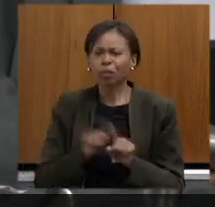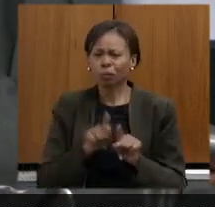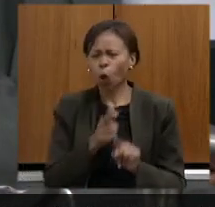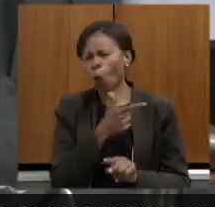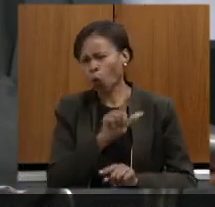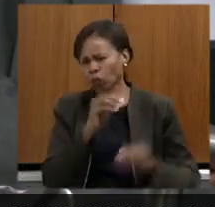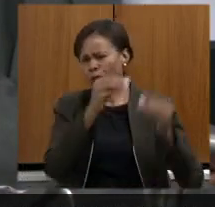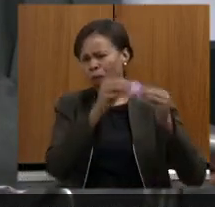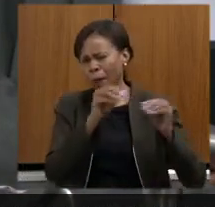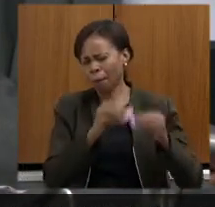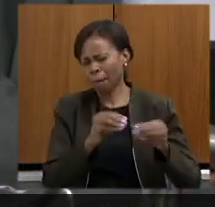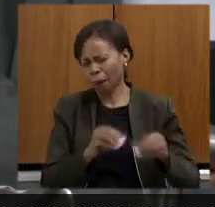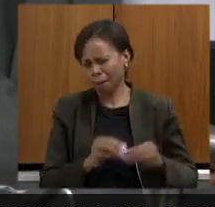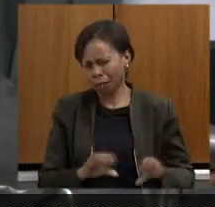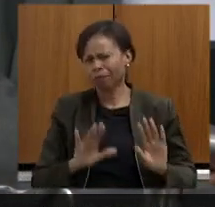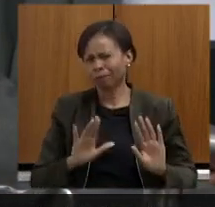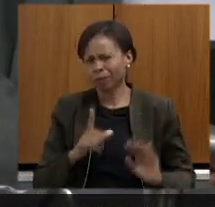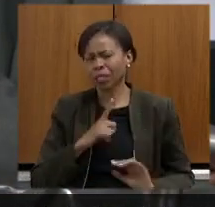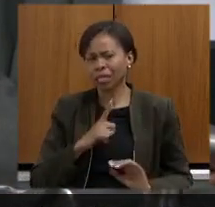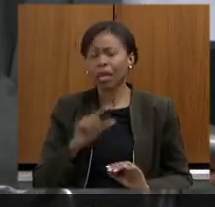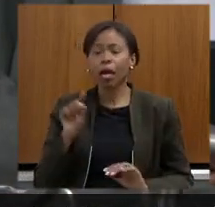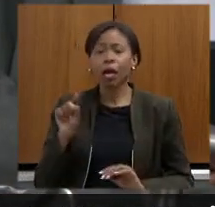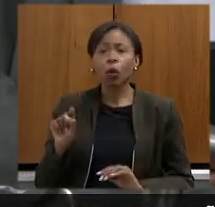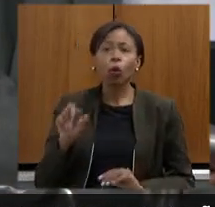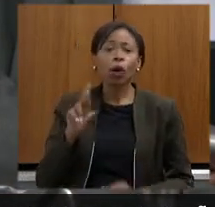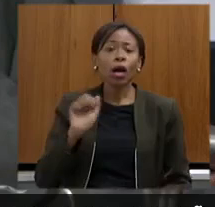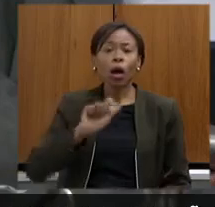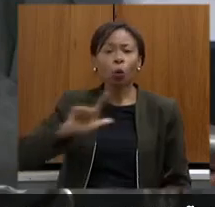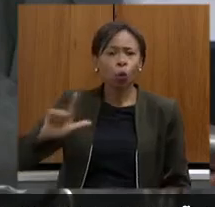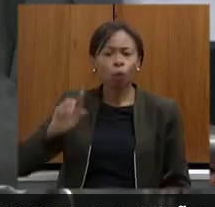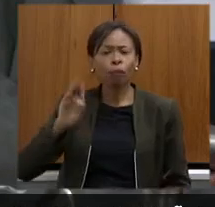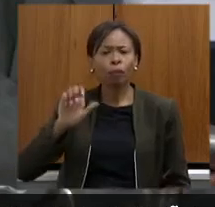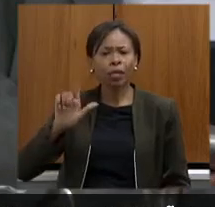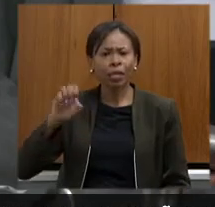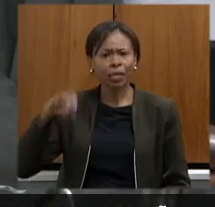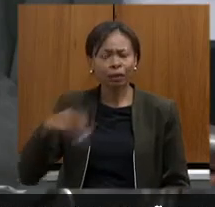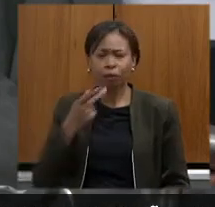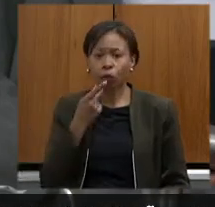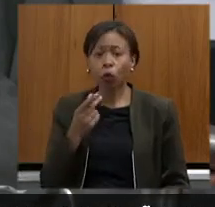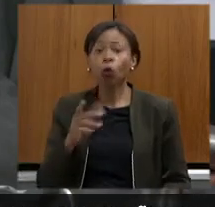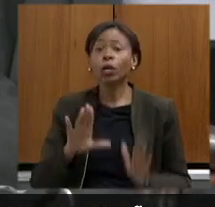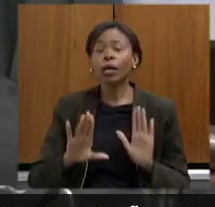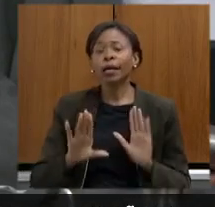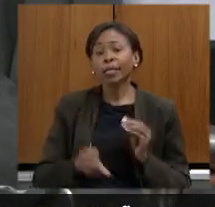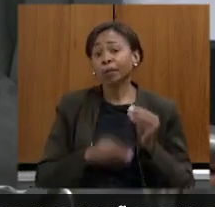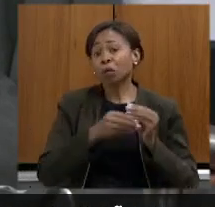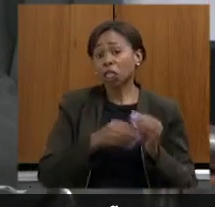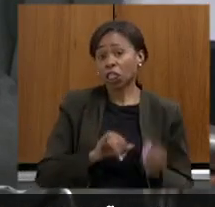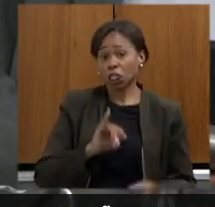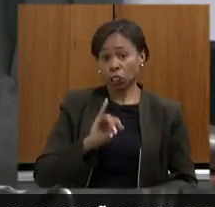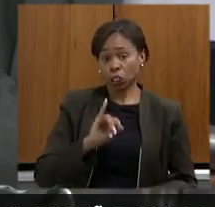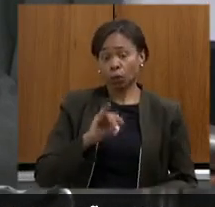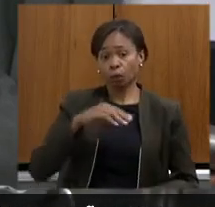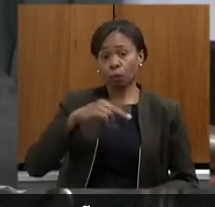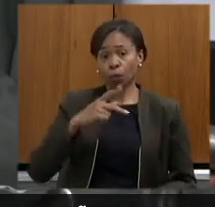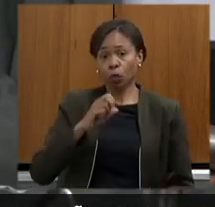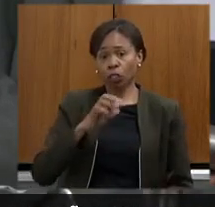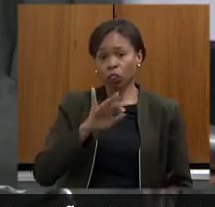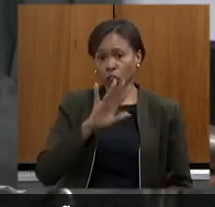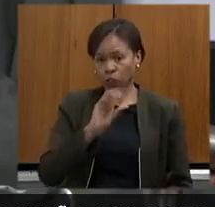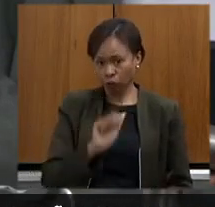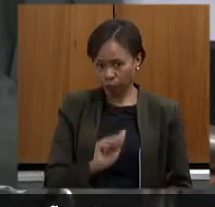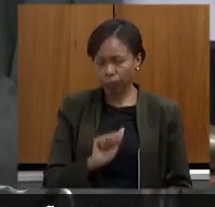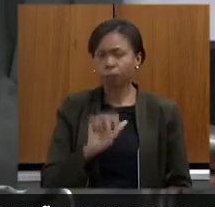fossem esclarecidos Deputado Alguém falou muito sobre as emendas e positivas eu receio que ainda no artigo 8º neste inciso o